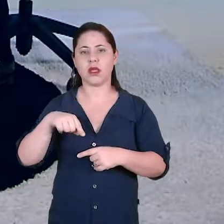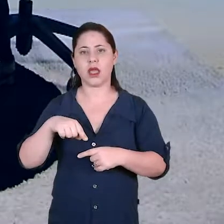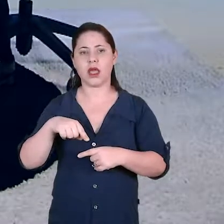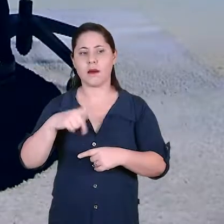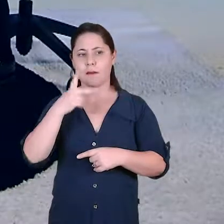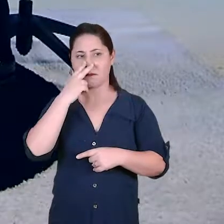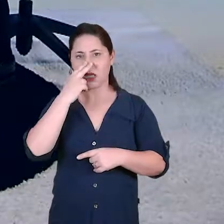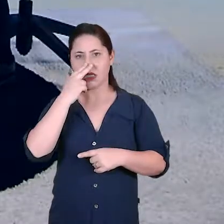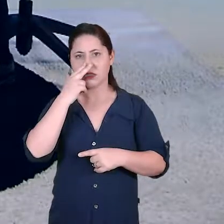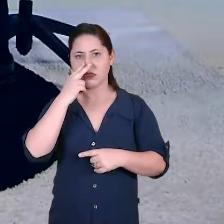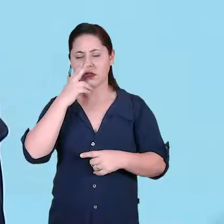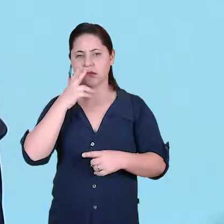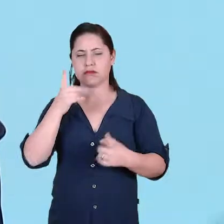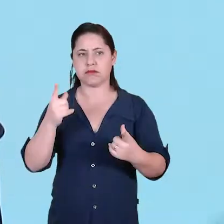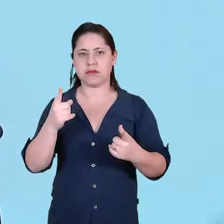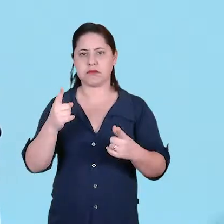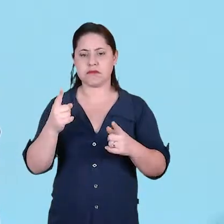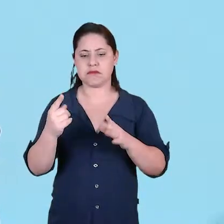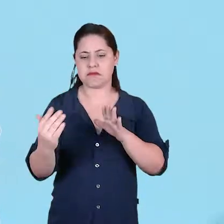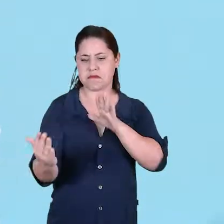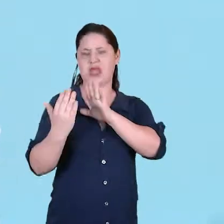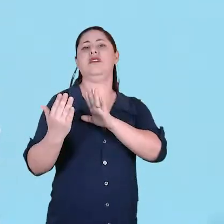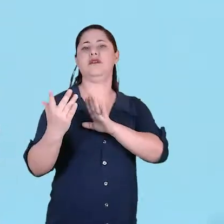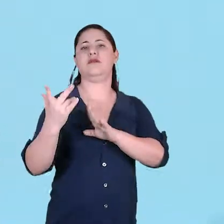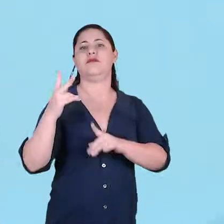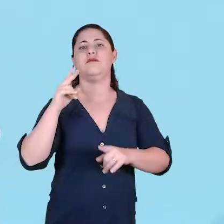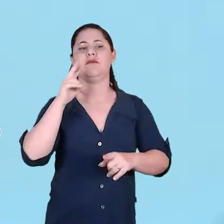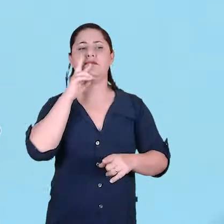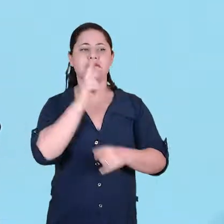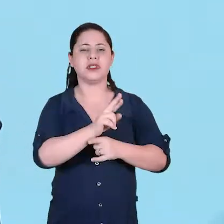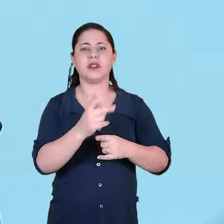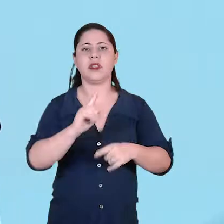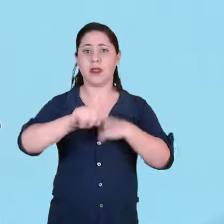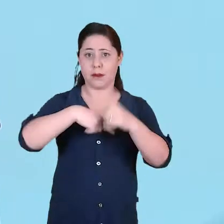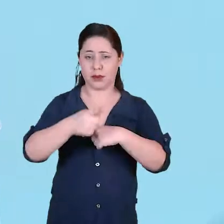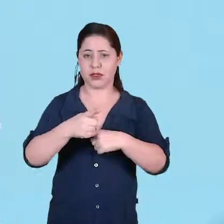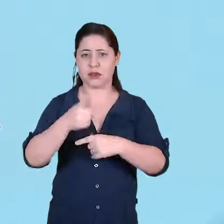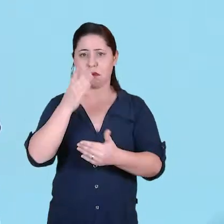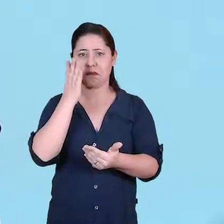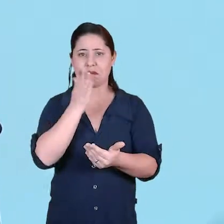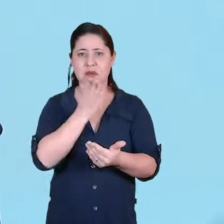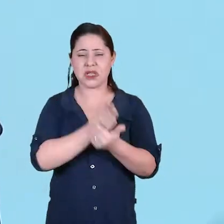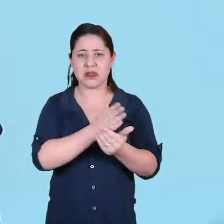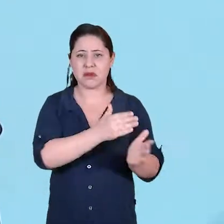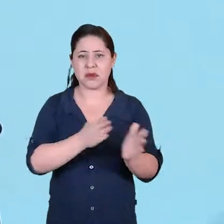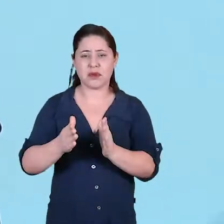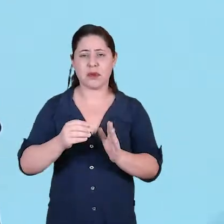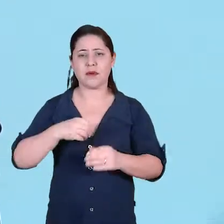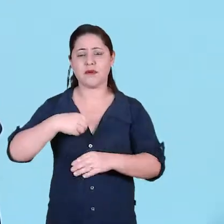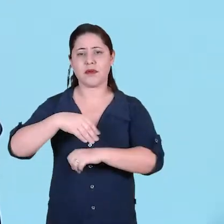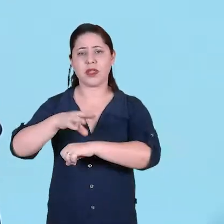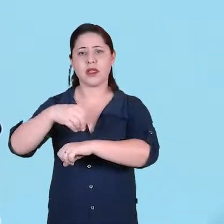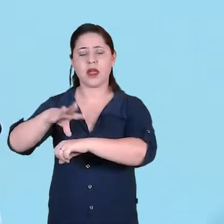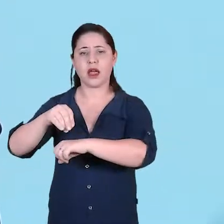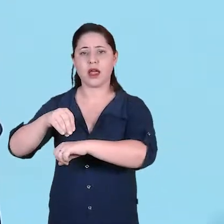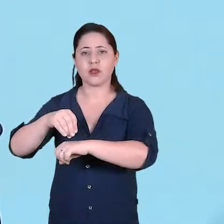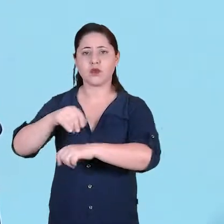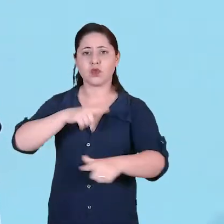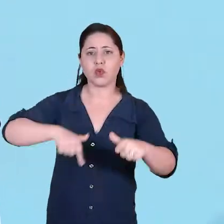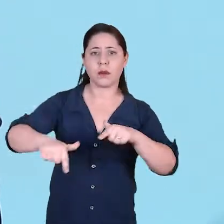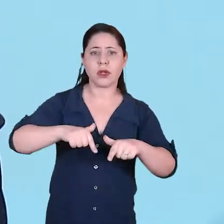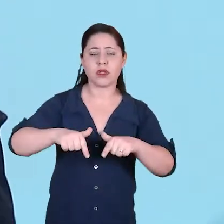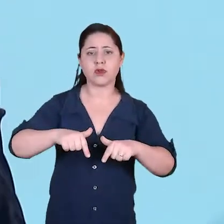uma afronta que aconteceu. Depois de enviar uma PEC mexendo com a vida dos trabalhadores